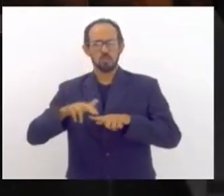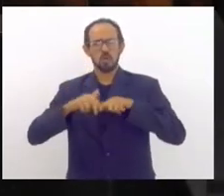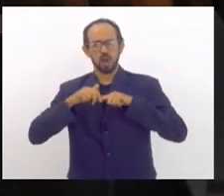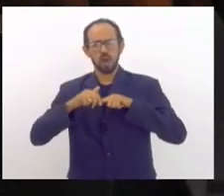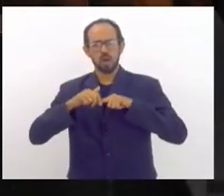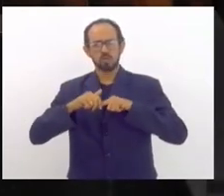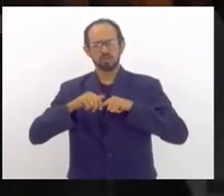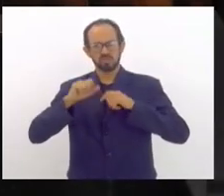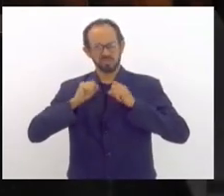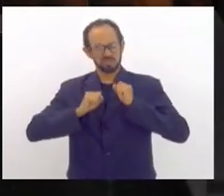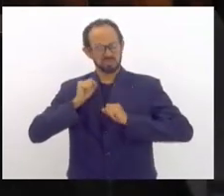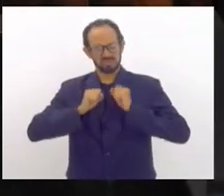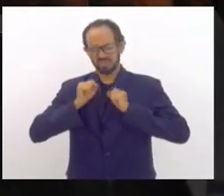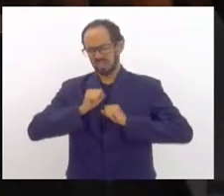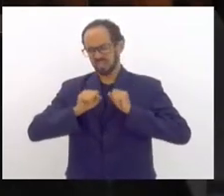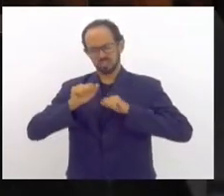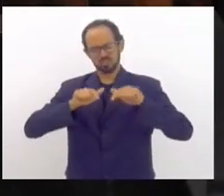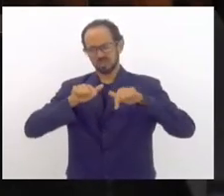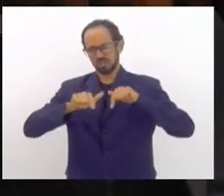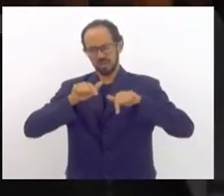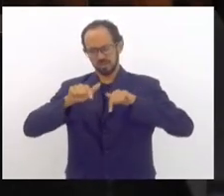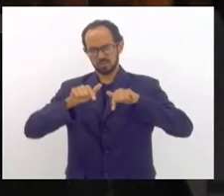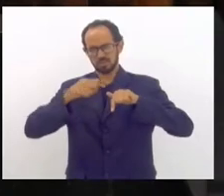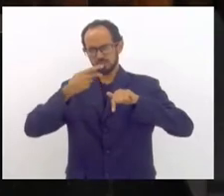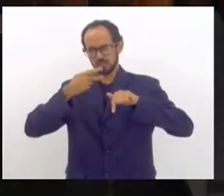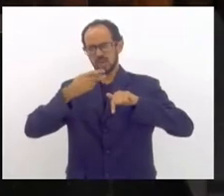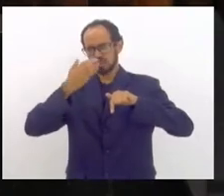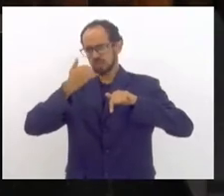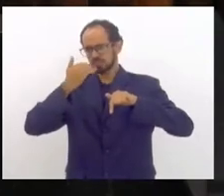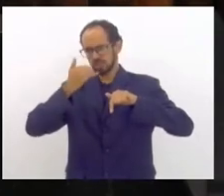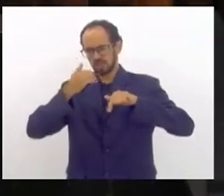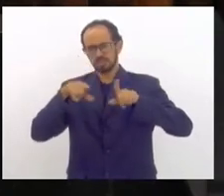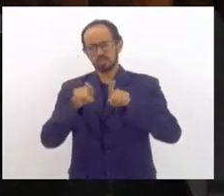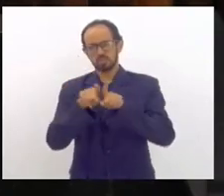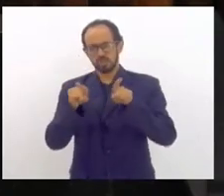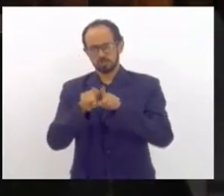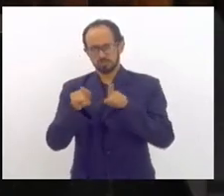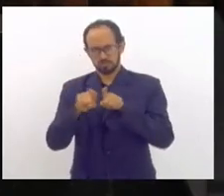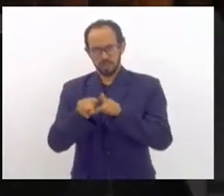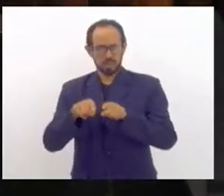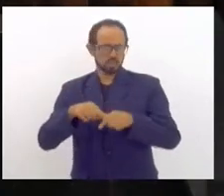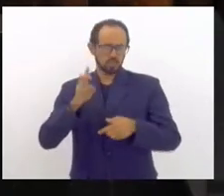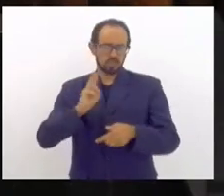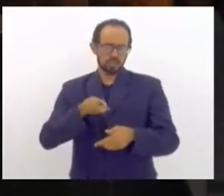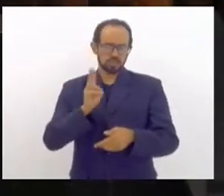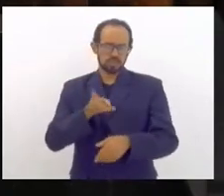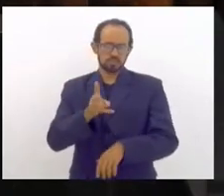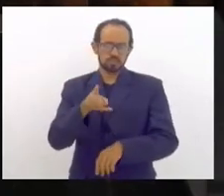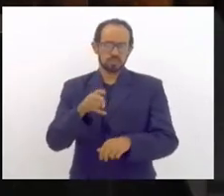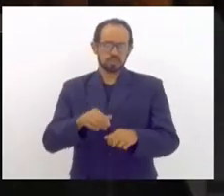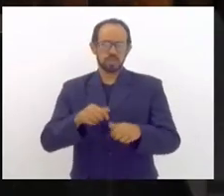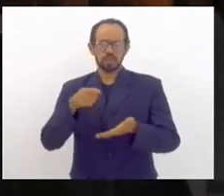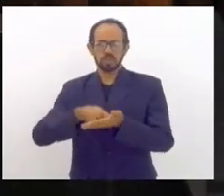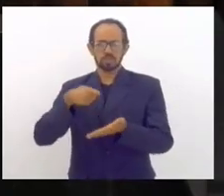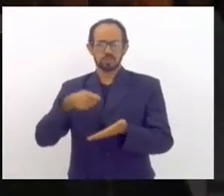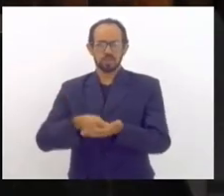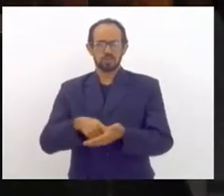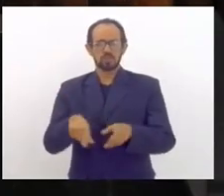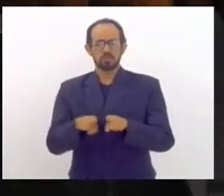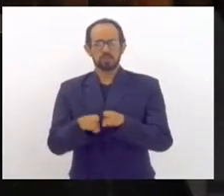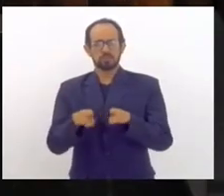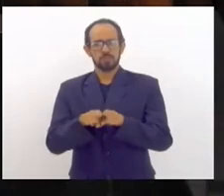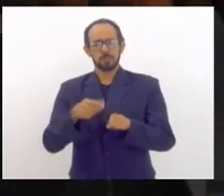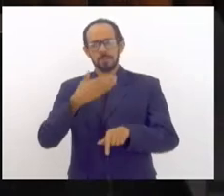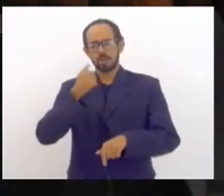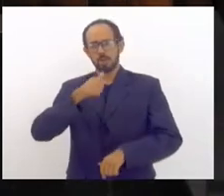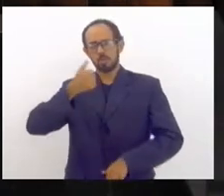do trabalho. Vamos tocar no assunto da alimentação, do rancho, que o policial sempre está cobrando sobre isso. Debater sobre a melhor qualidade do atendimento